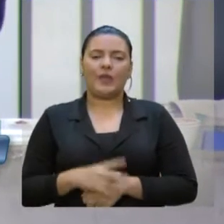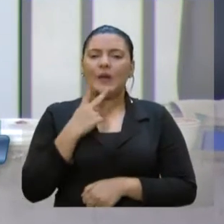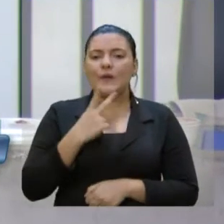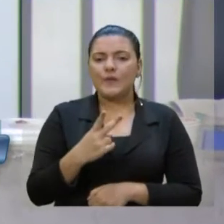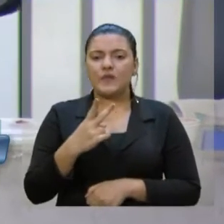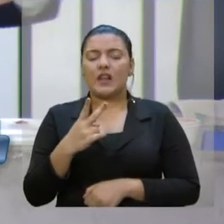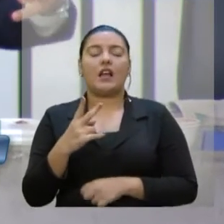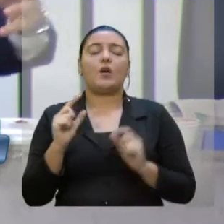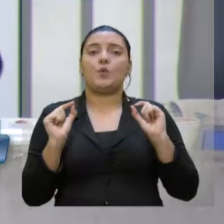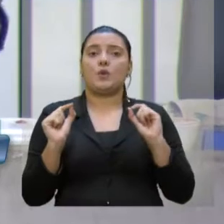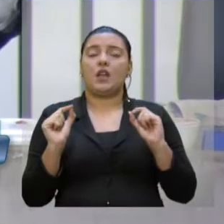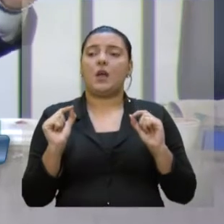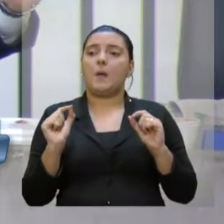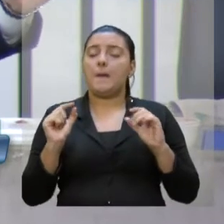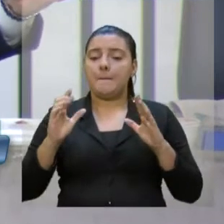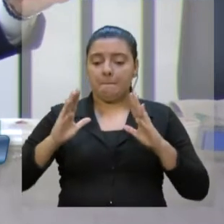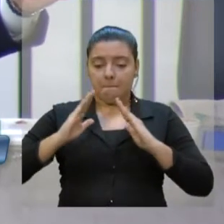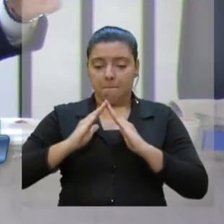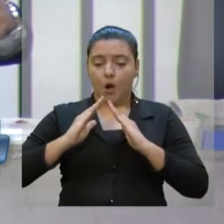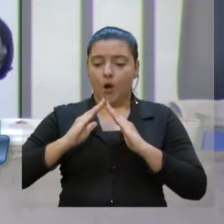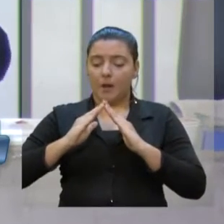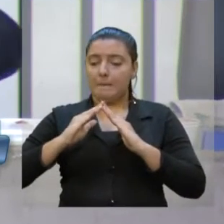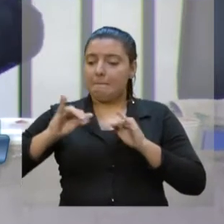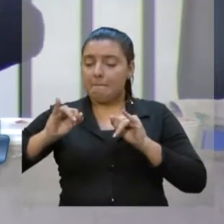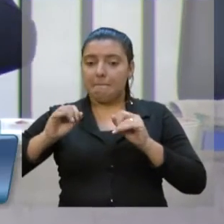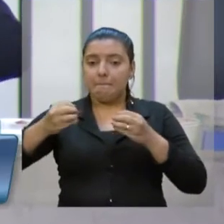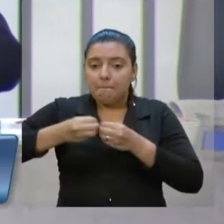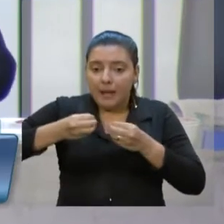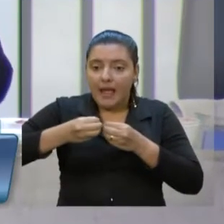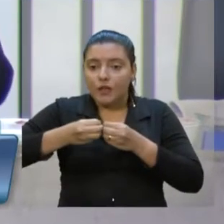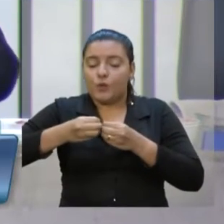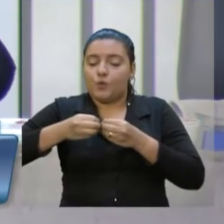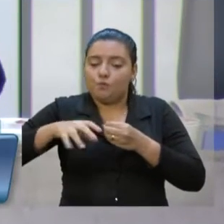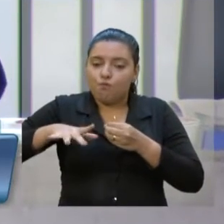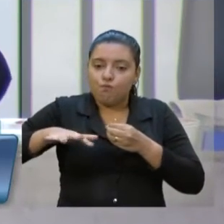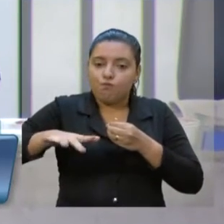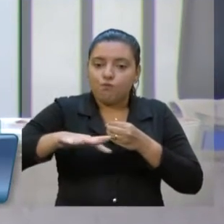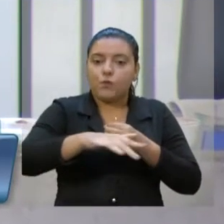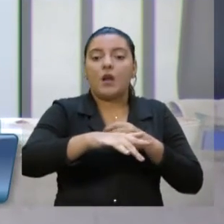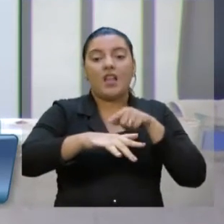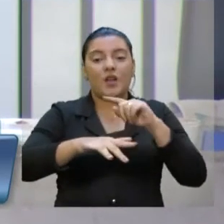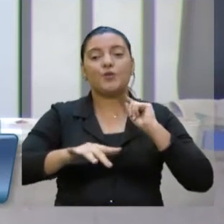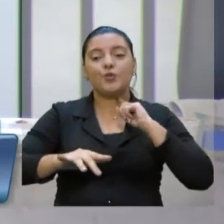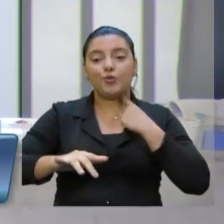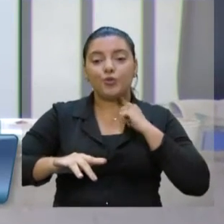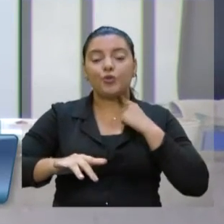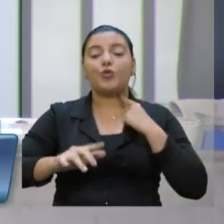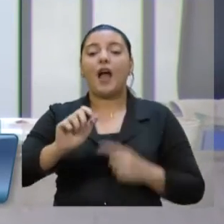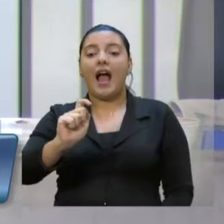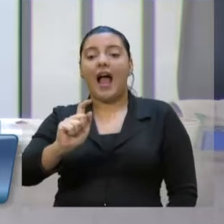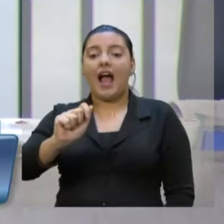no entorno de quem mora nos locais dessas áreas onde se usa muito agrotóxico,